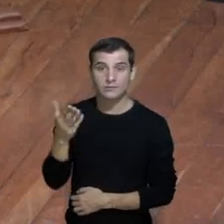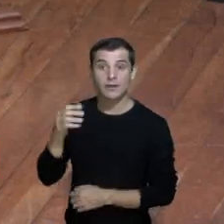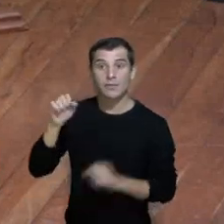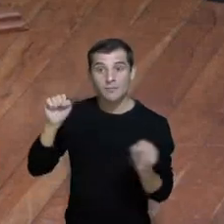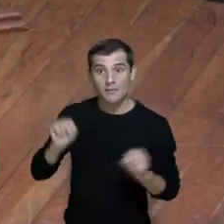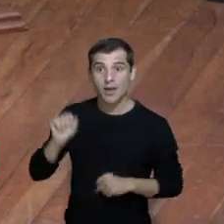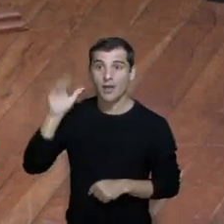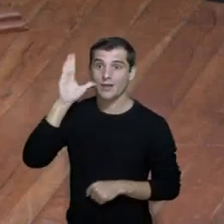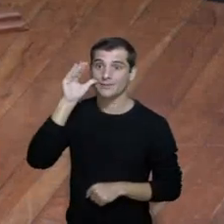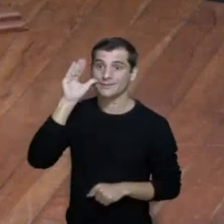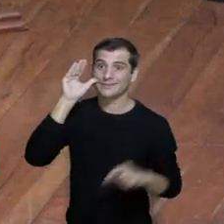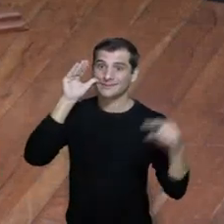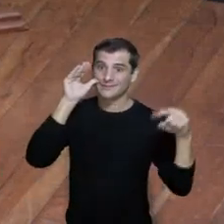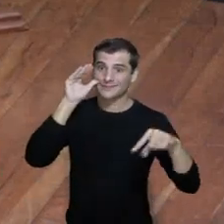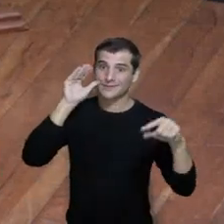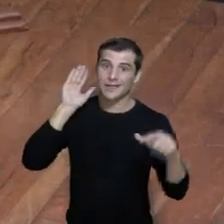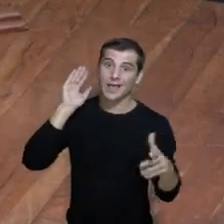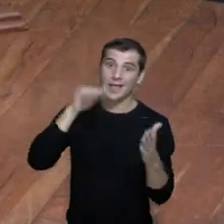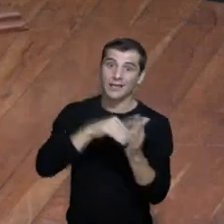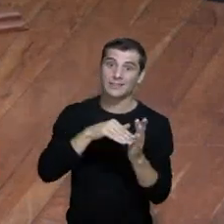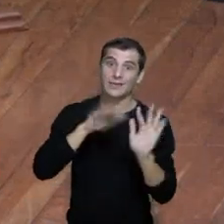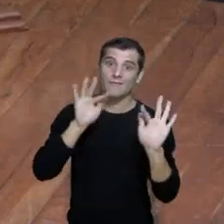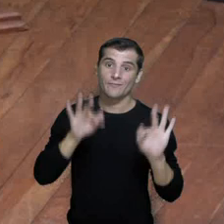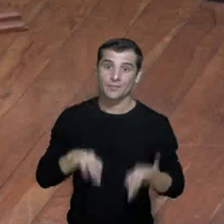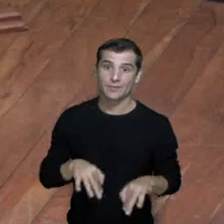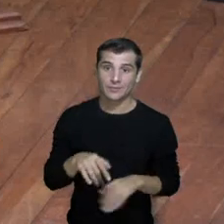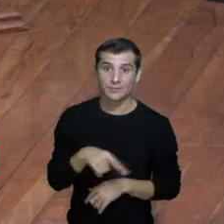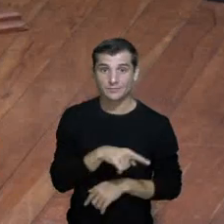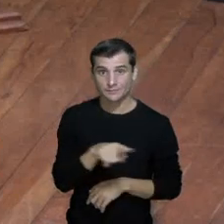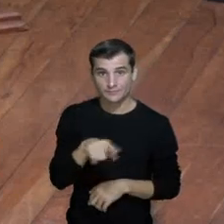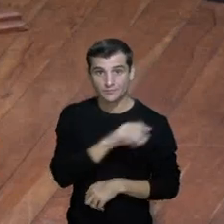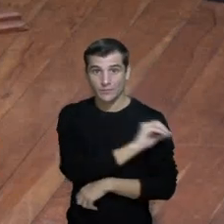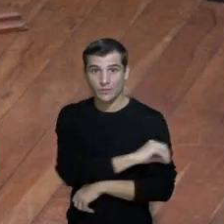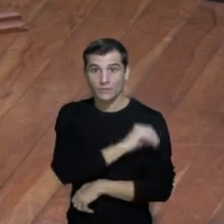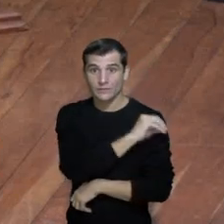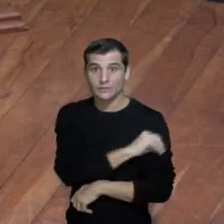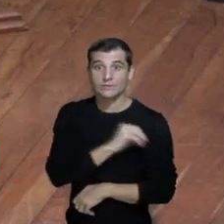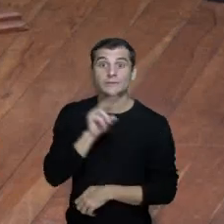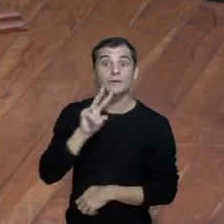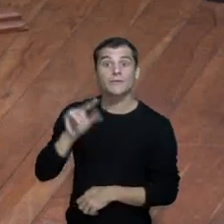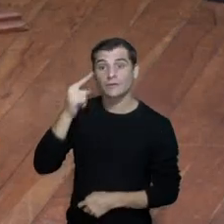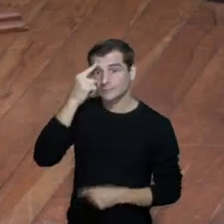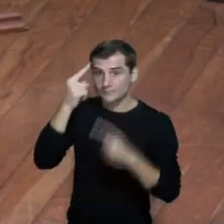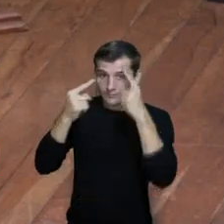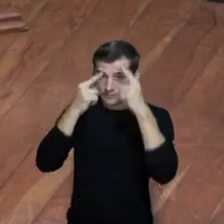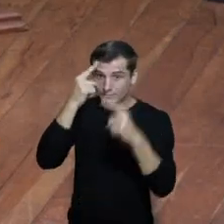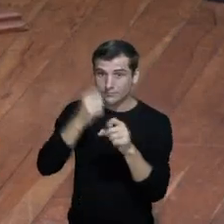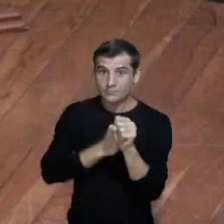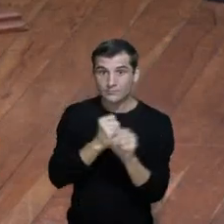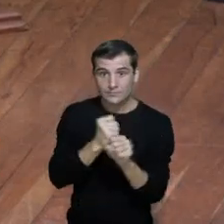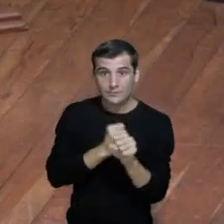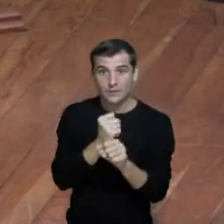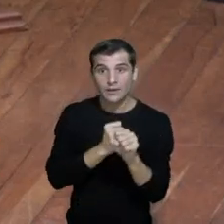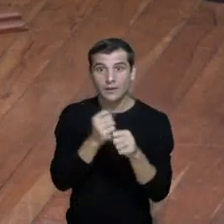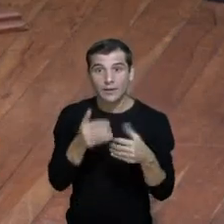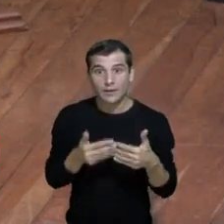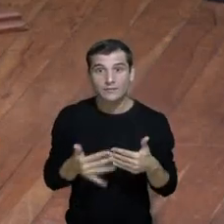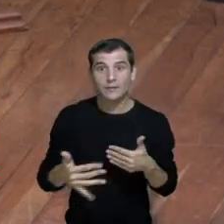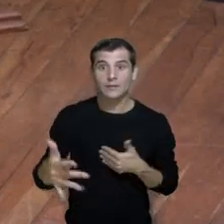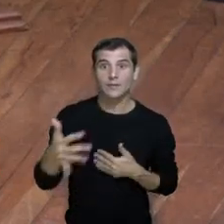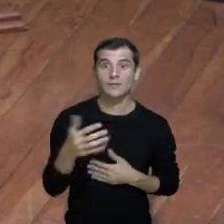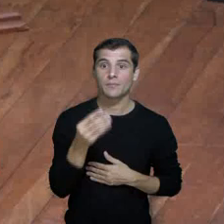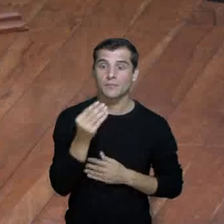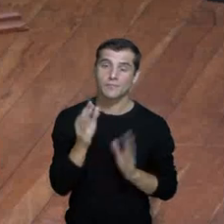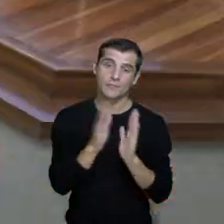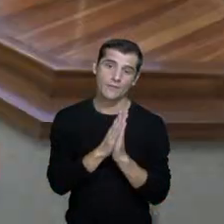final porque dessas oficinas vão serir ideias que nós vamos implementar ao longo dos anos nós precisamos de vocês não nos abandonem